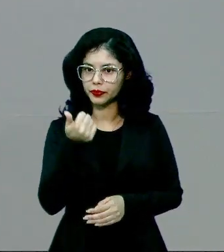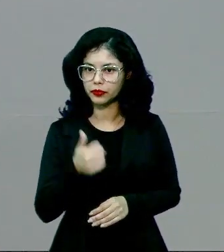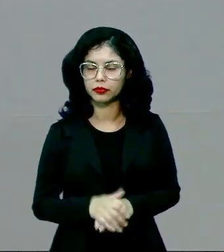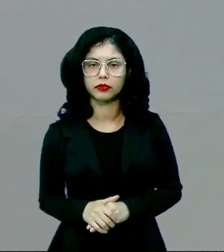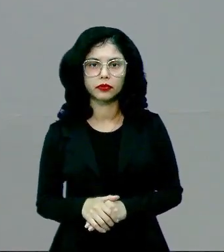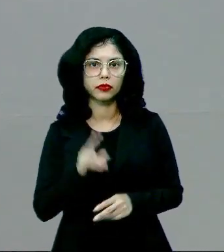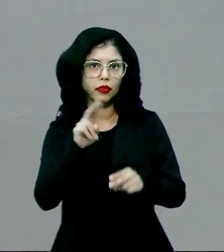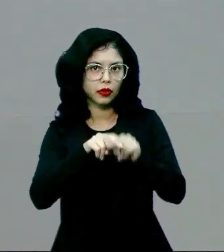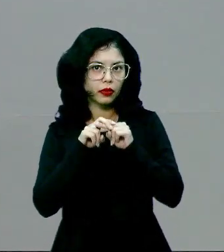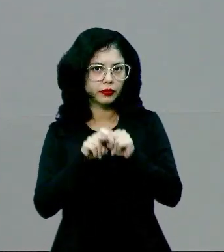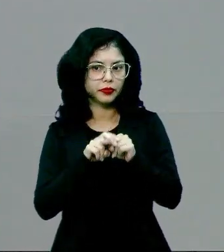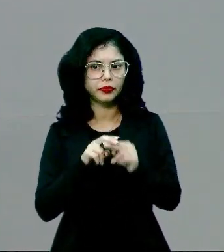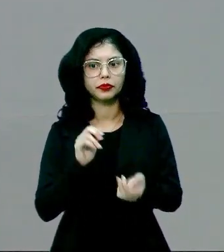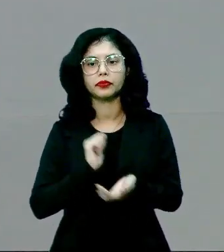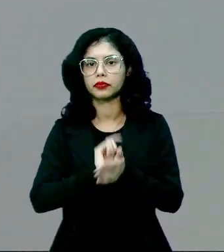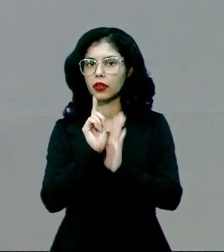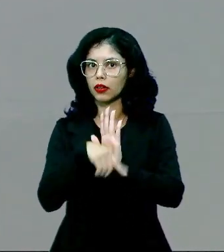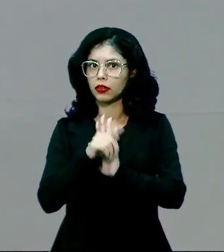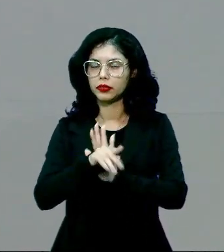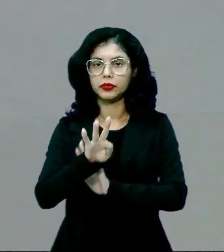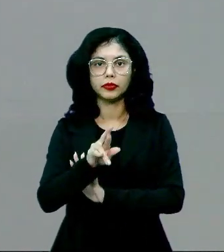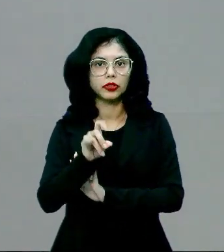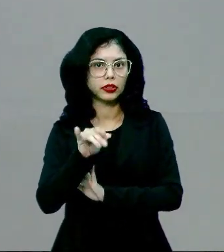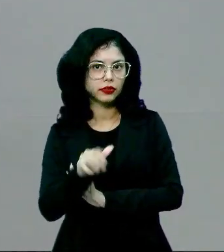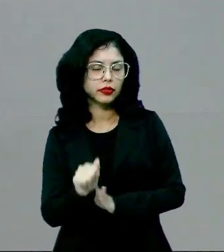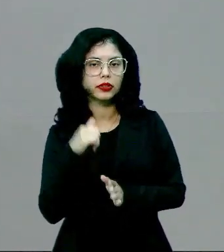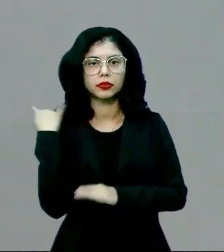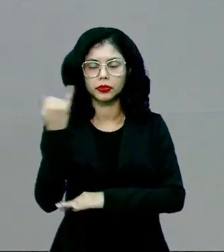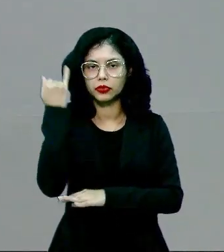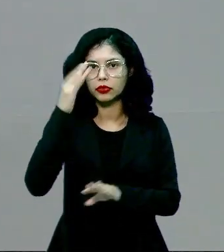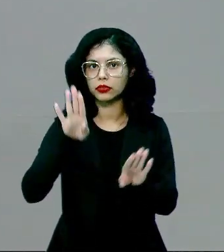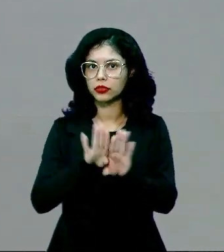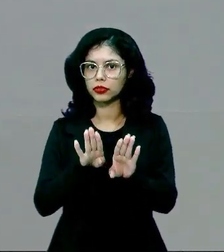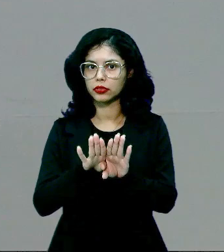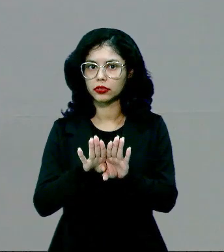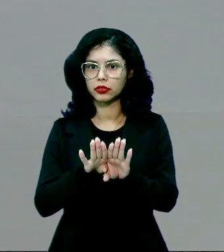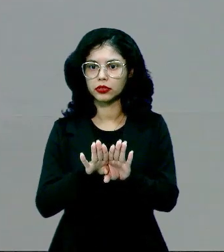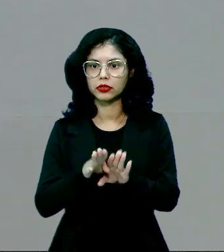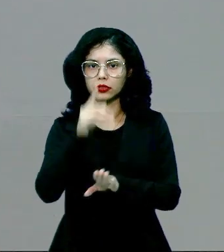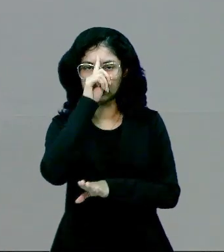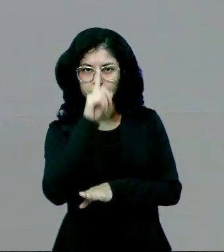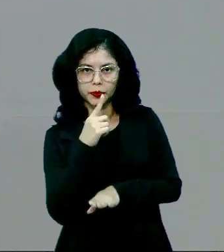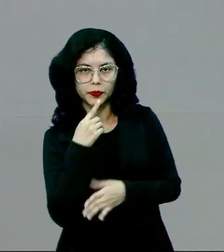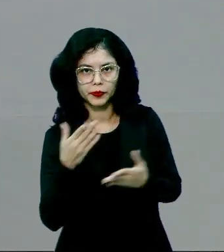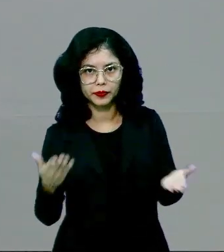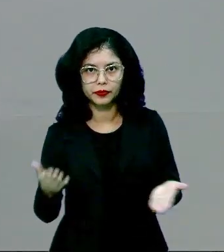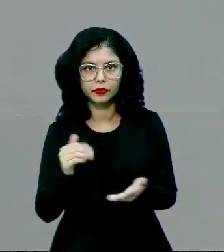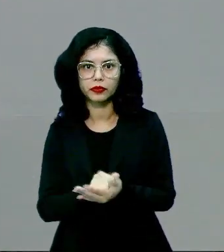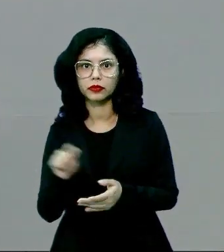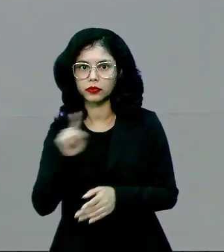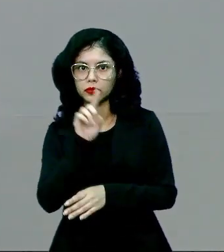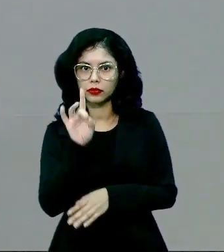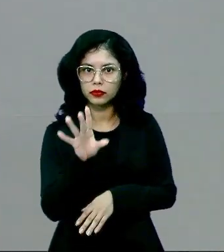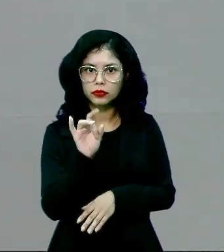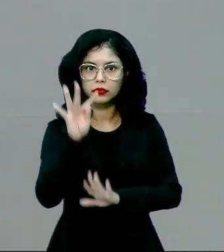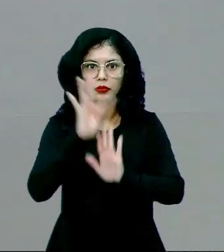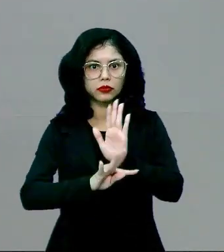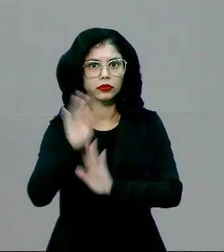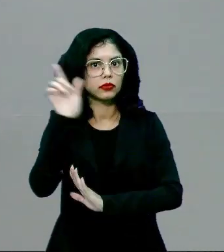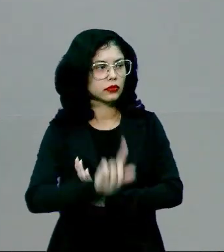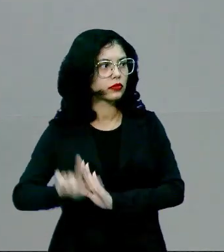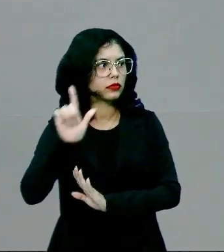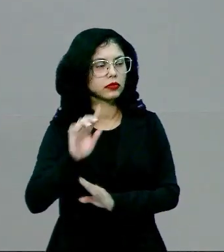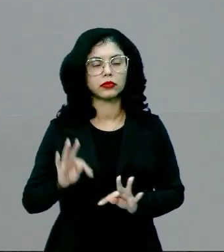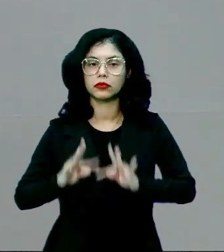então é por isso que o gênero biografia ele é importante dentro desse cenário tá e não é somente para os textos